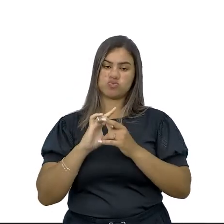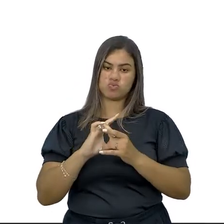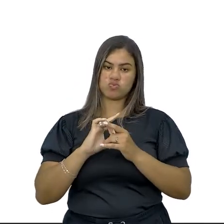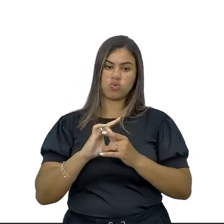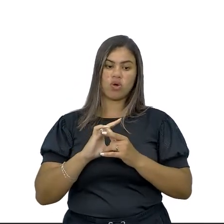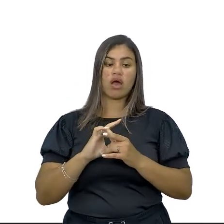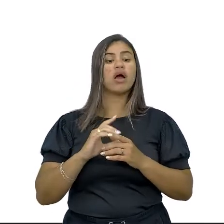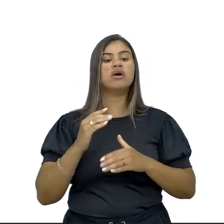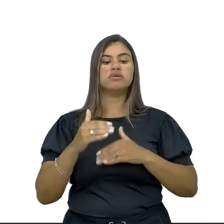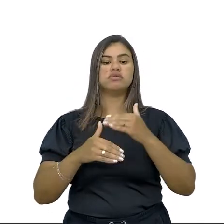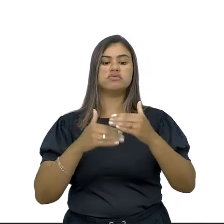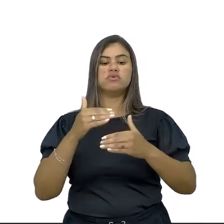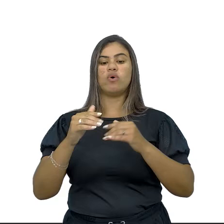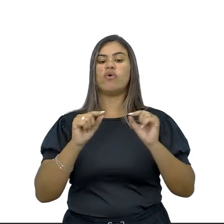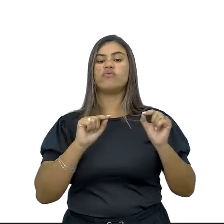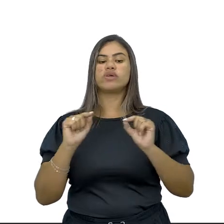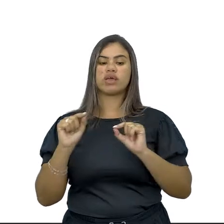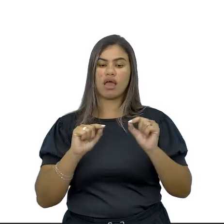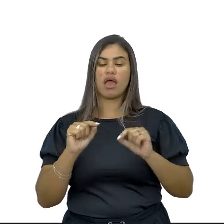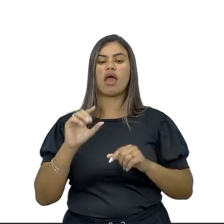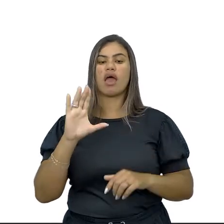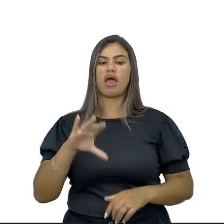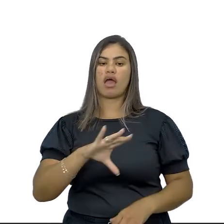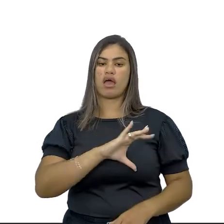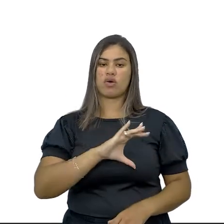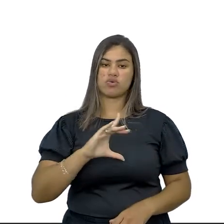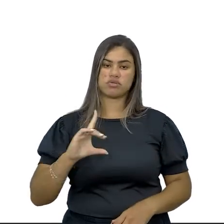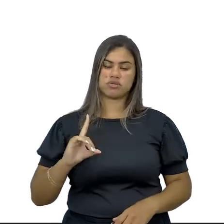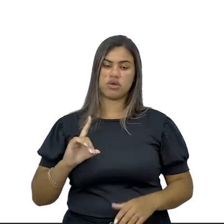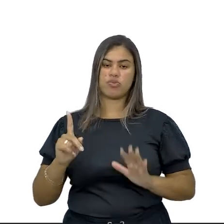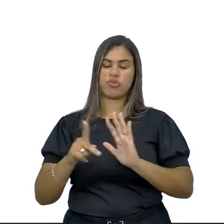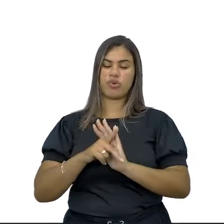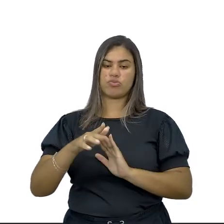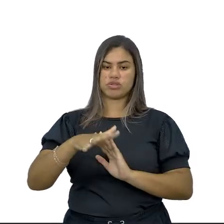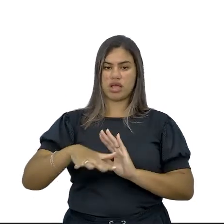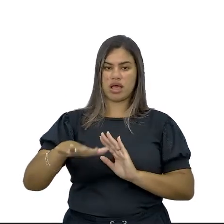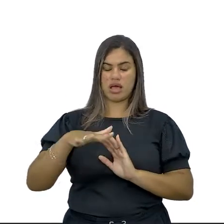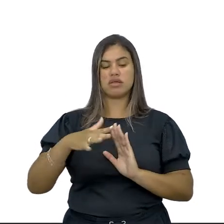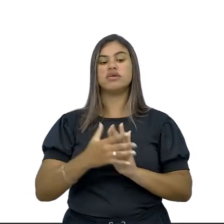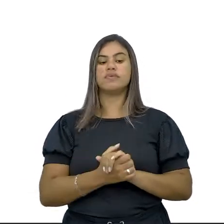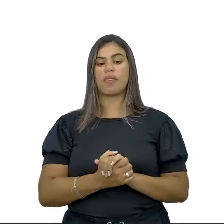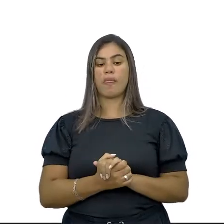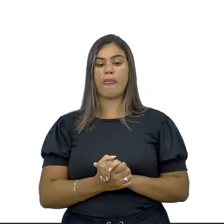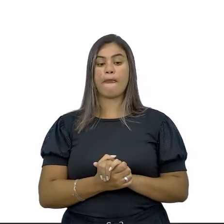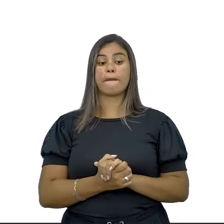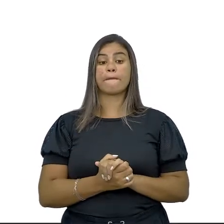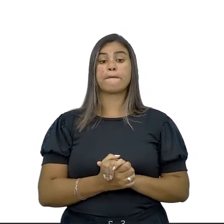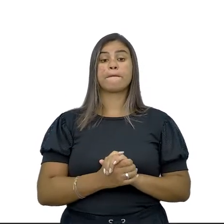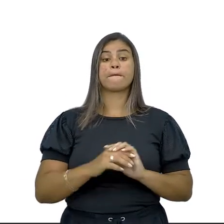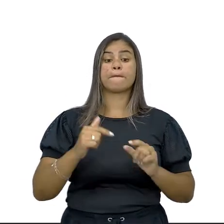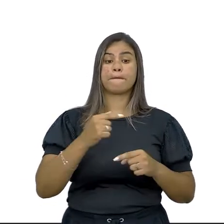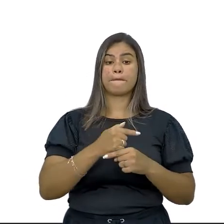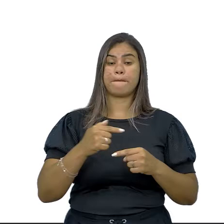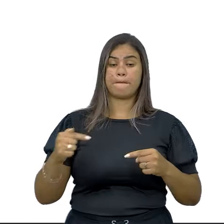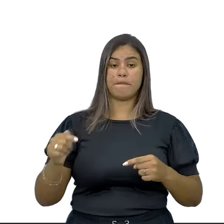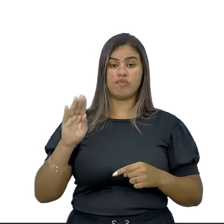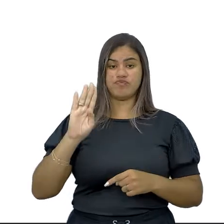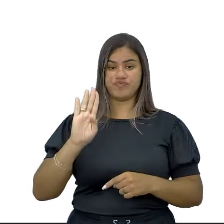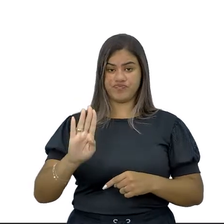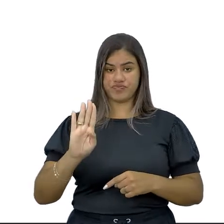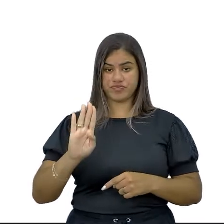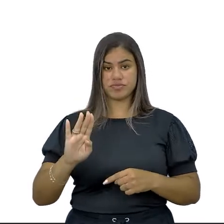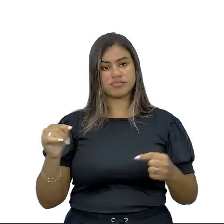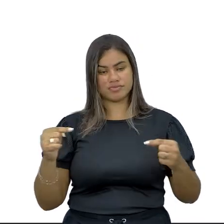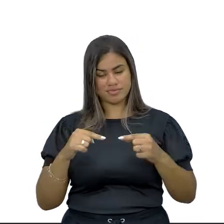quem desenvolve a transmissão é a coordenadora da área de ciências da natureza. Já na semana B, como é o